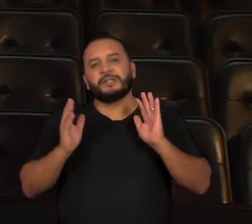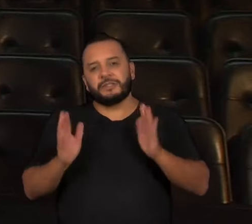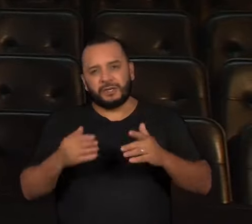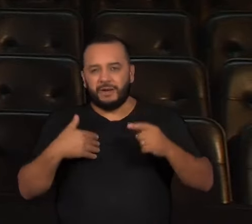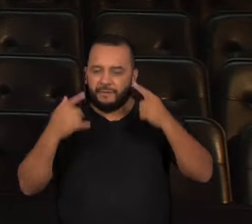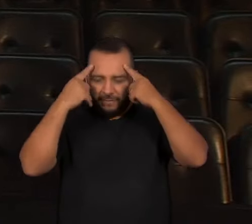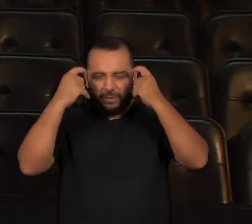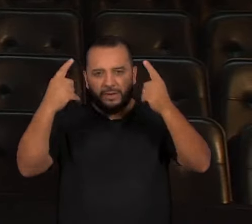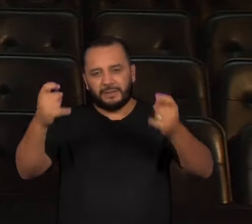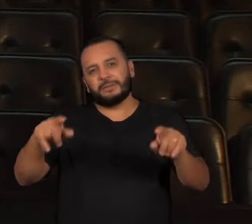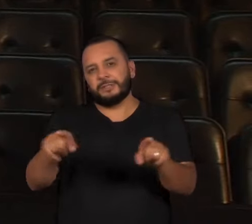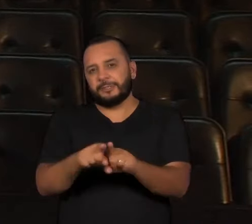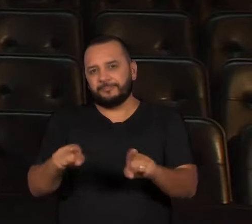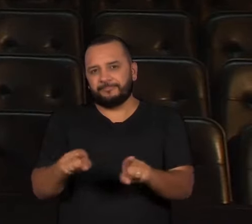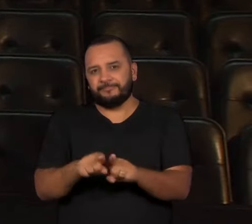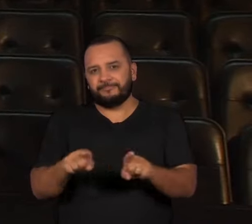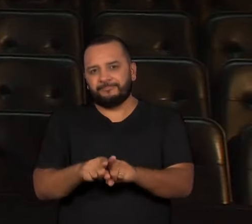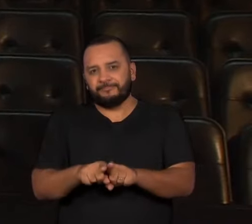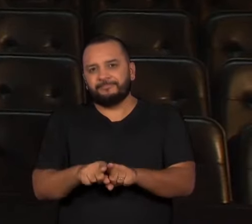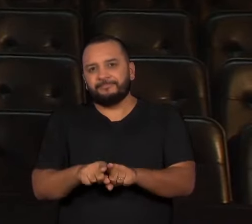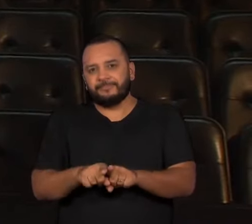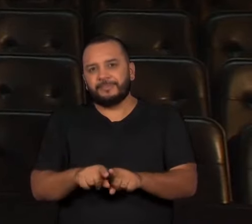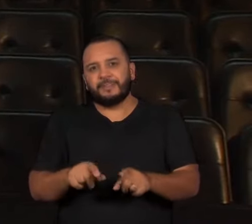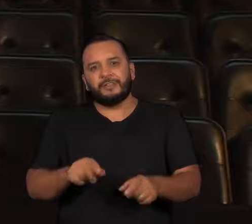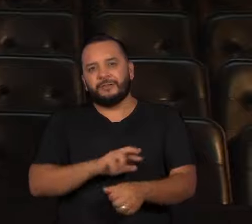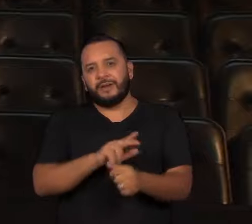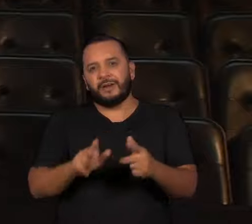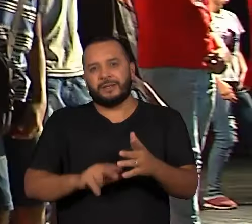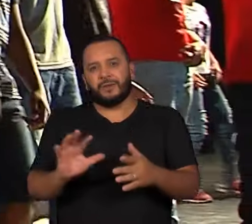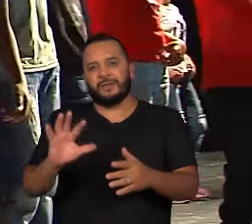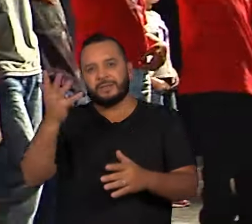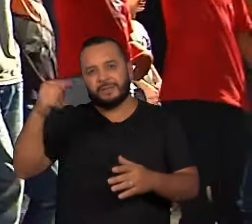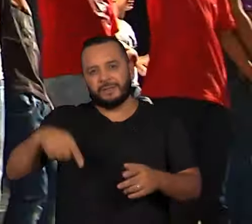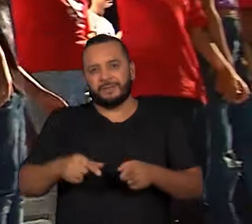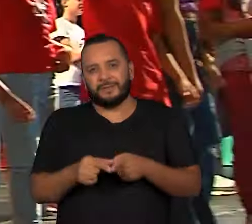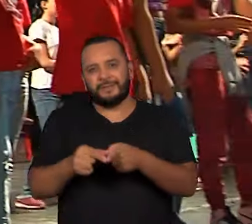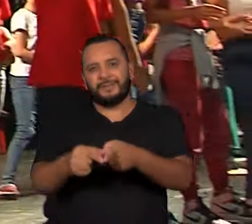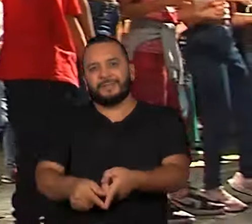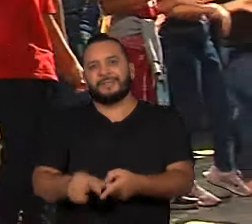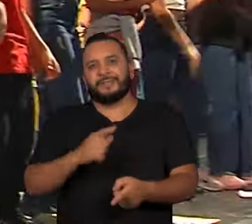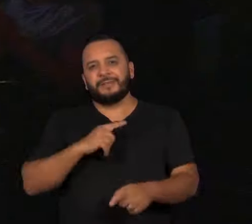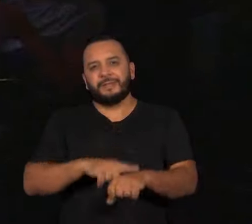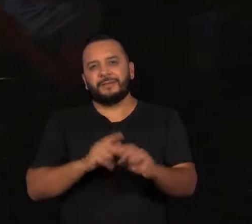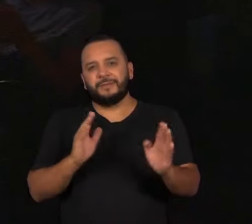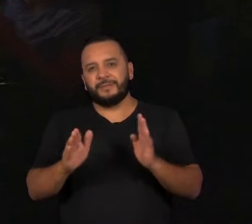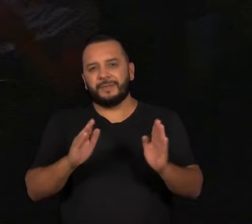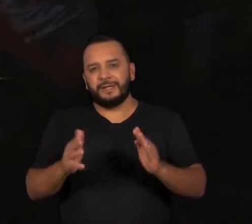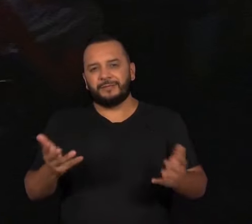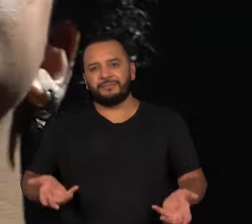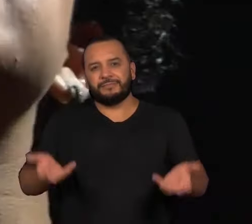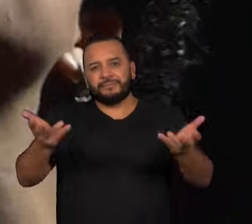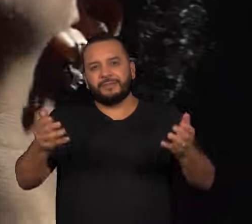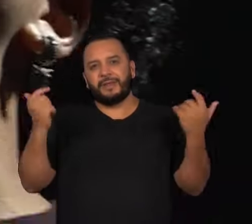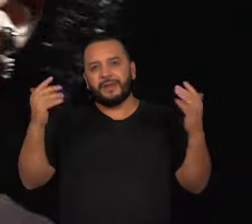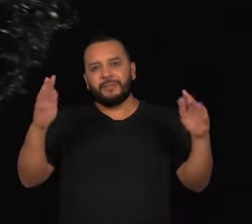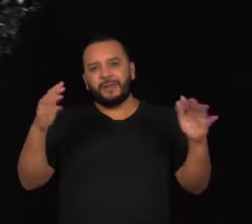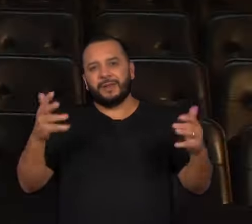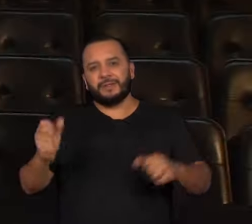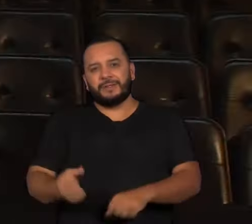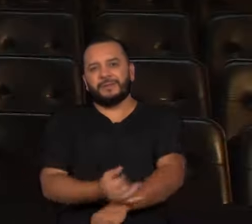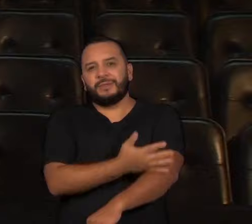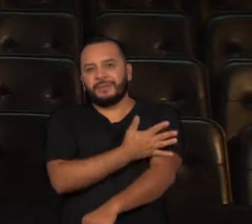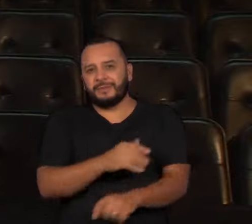violência, estiveram à mercê de tantas situações que são aqui da periferia, e aqui eles tiveram um momento de brilho, de aplauso, de emoção e